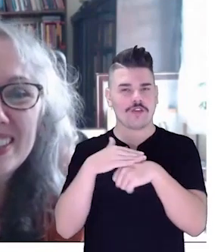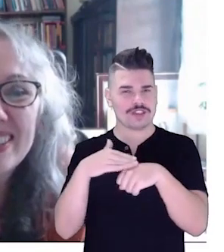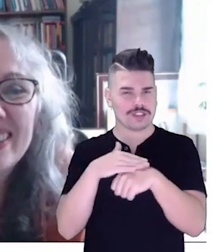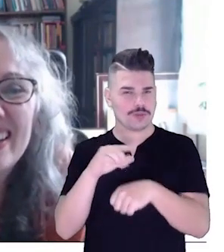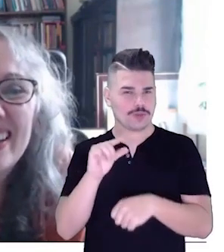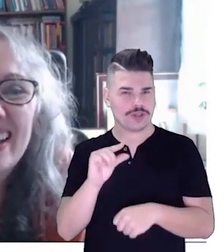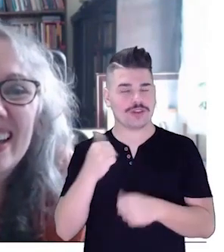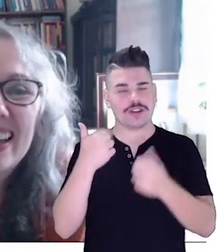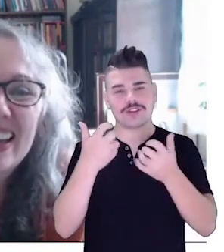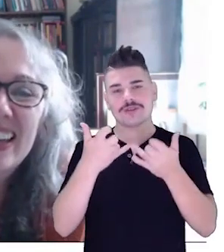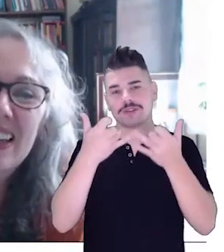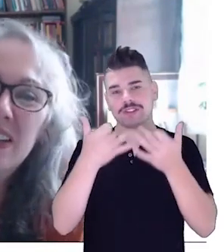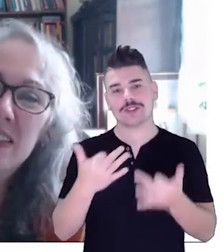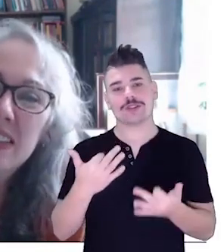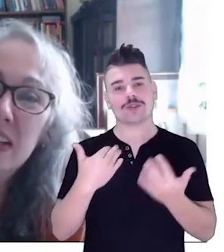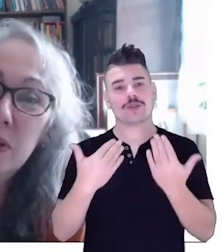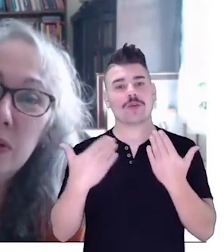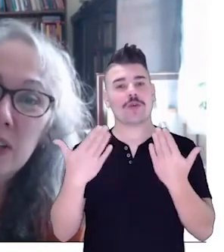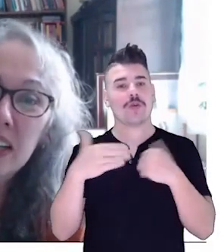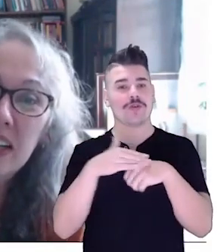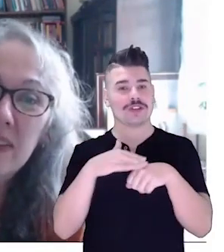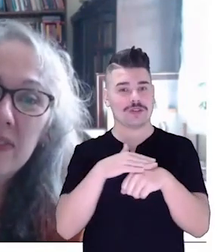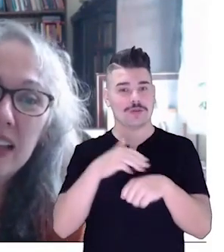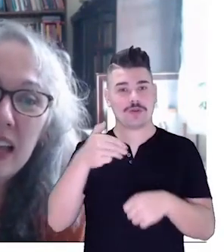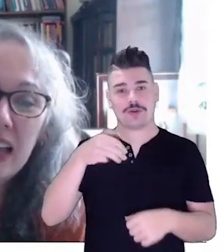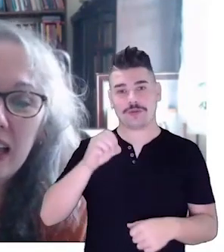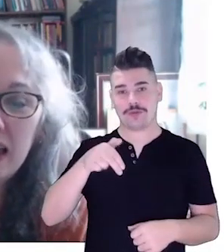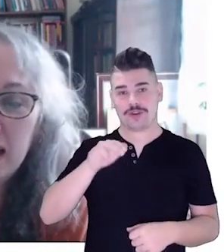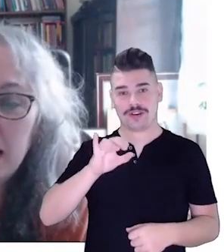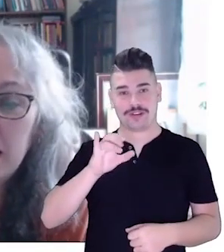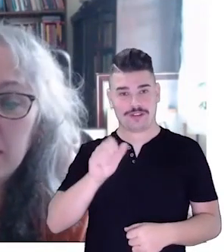pouquinho antes, né? E eu estava dizendo à Mônica